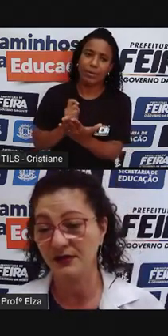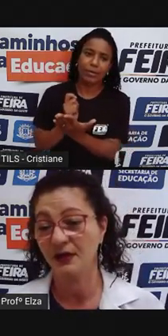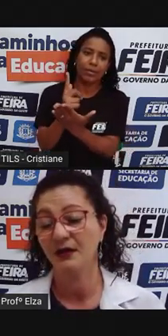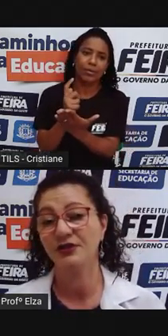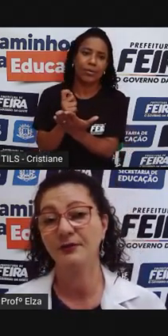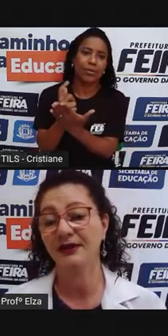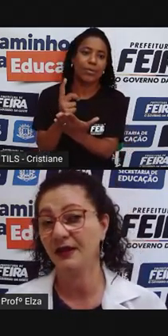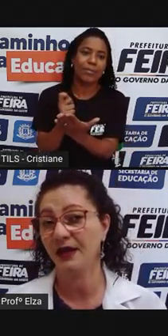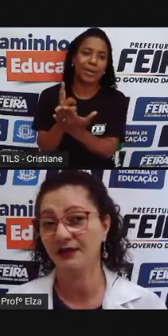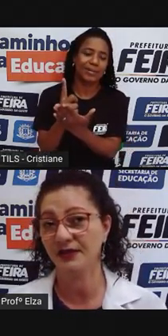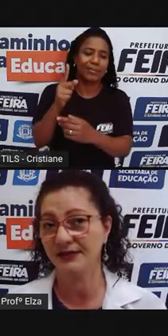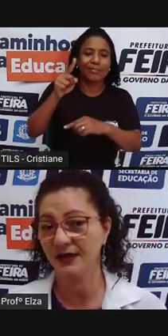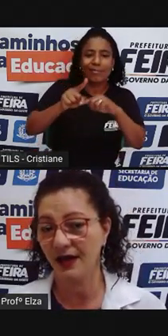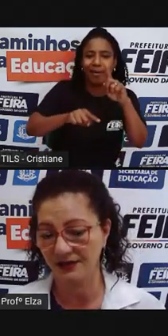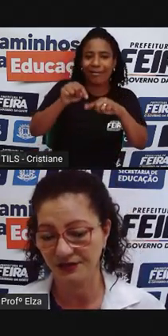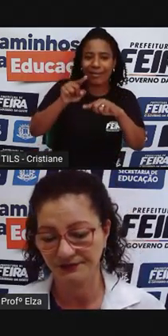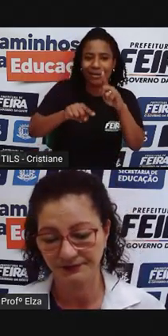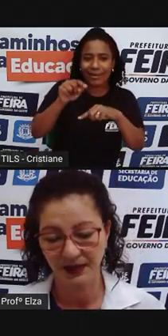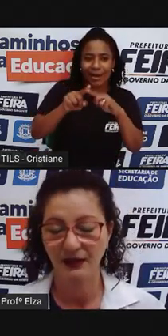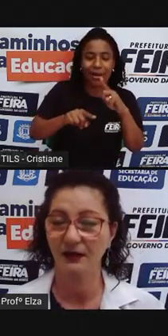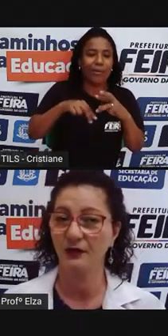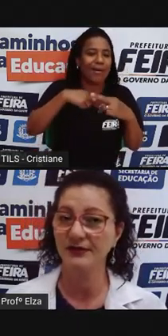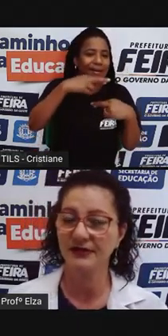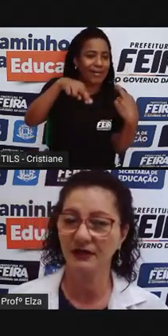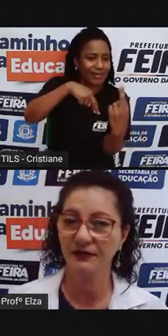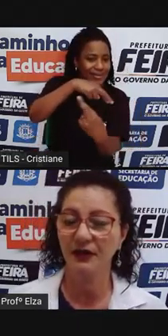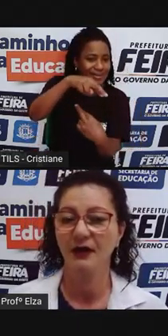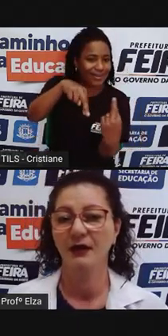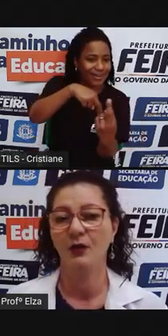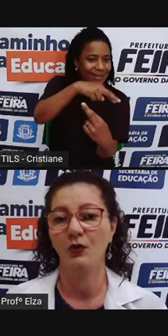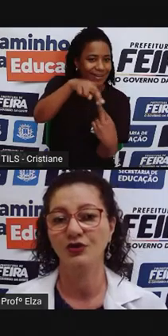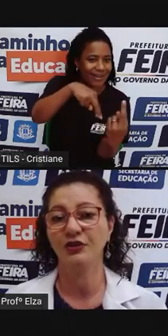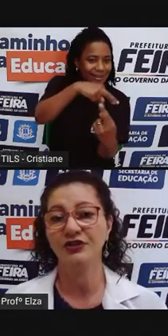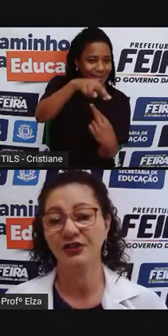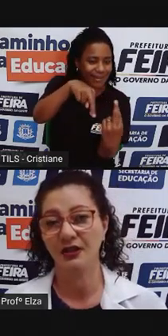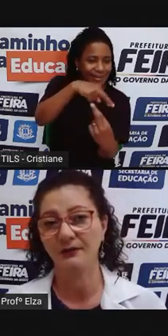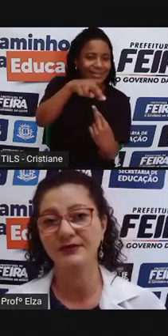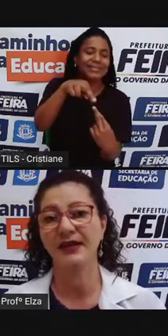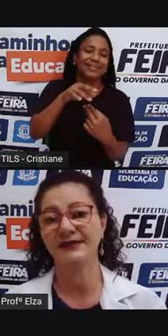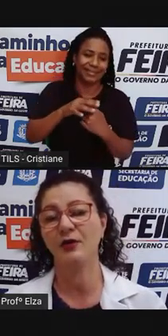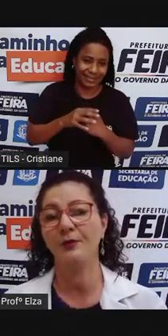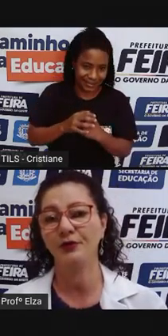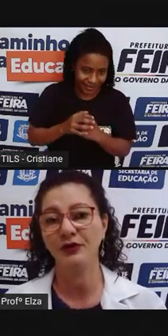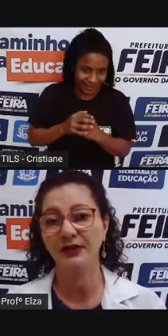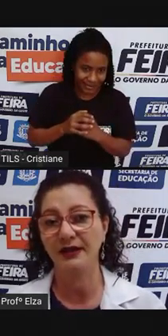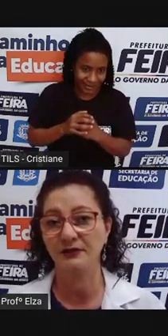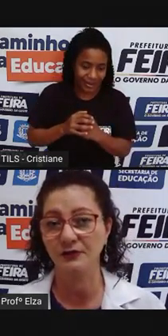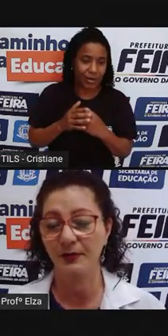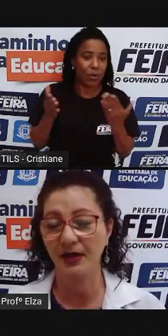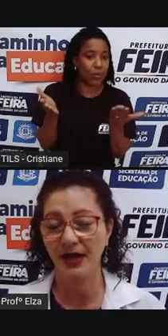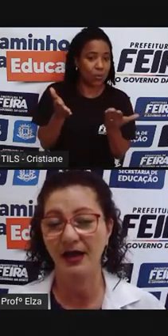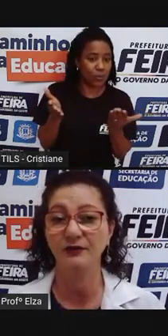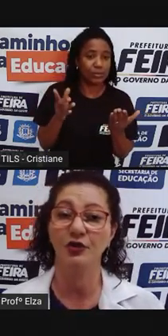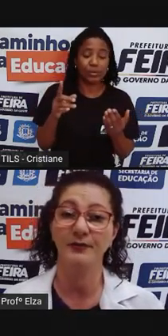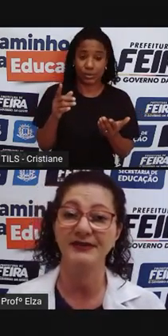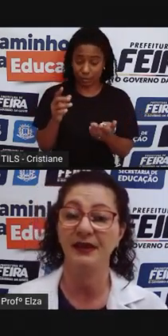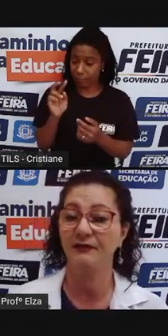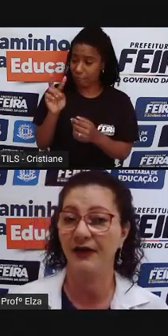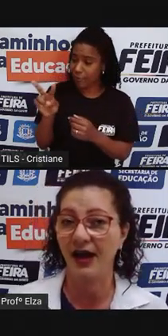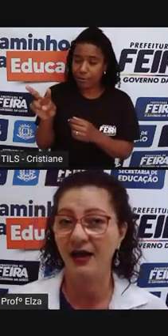feitos de materiais de reciclagem. Inclusive, hoje nós temos, né, essa oportunidade no supermercado